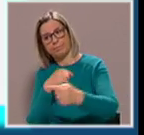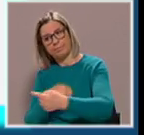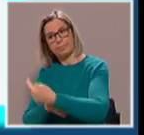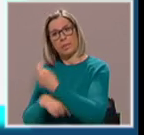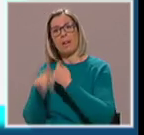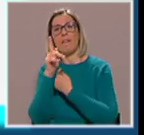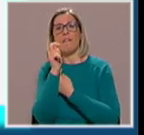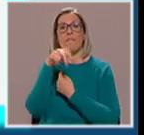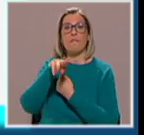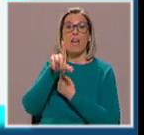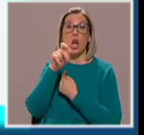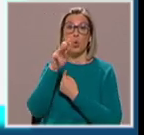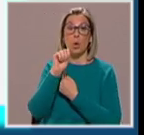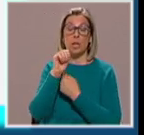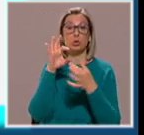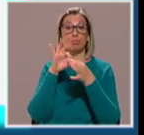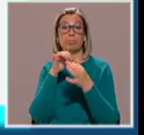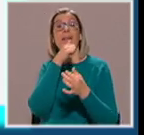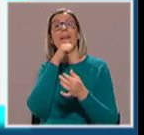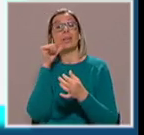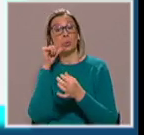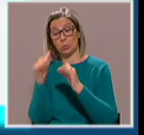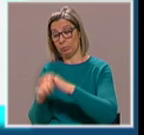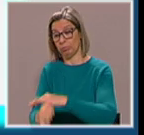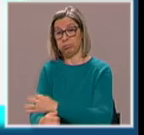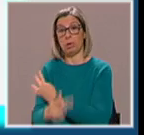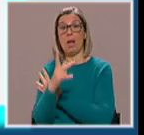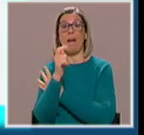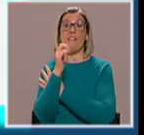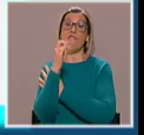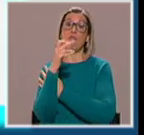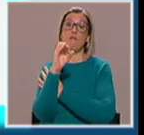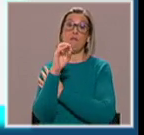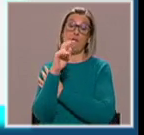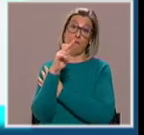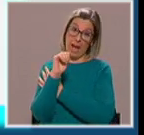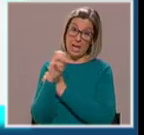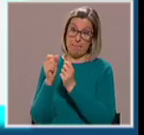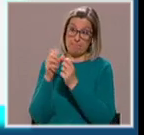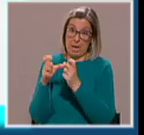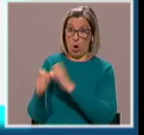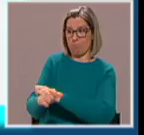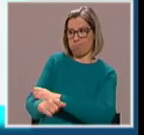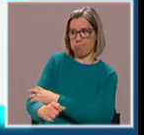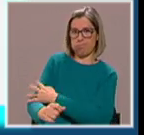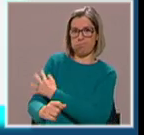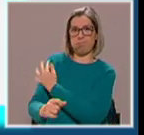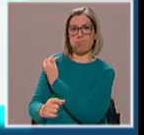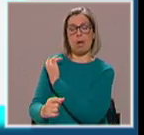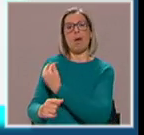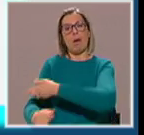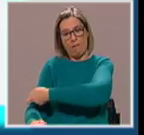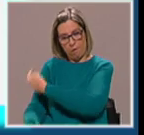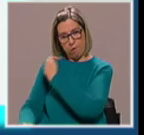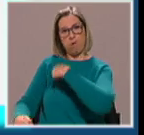se reúnem por sua vez formando as veias. São as veias que conduzem o sangue das diferentes partes do